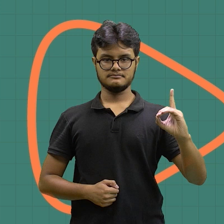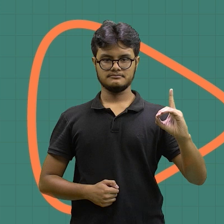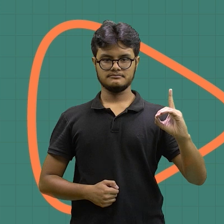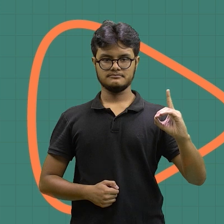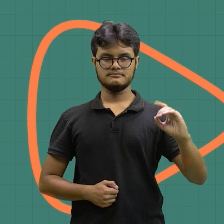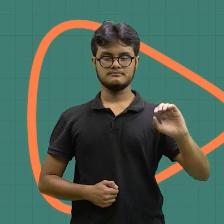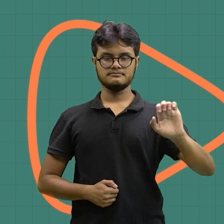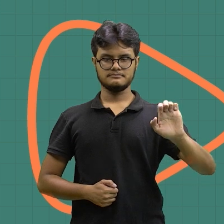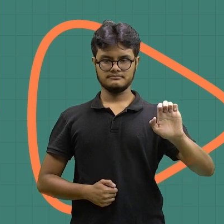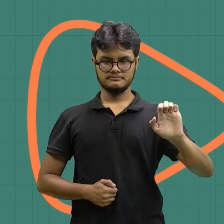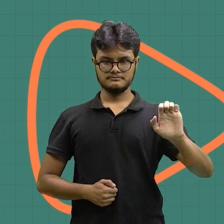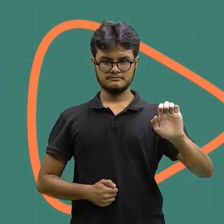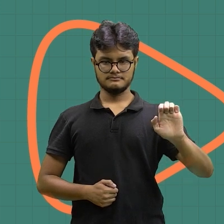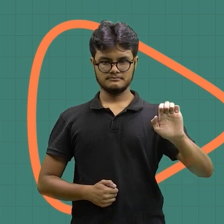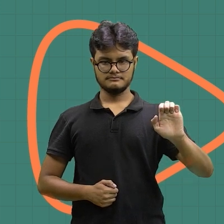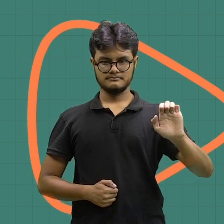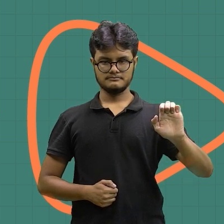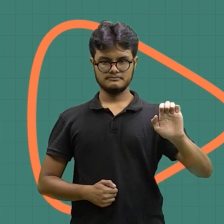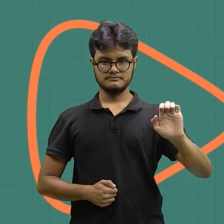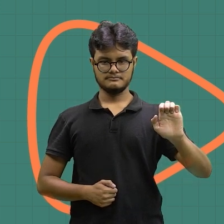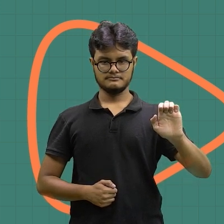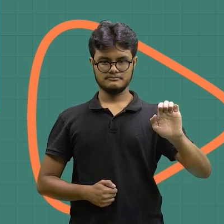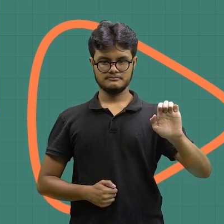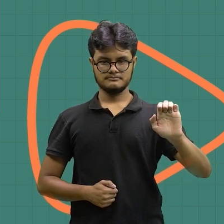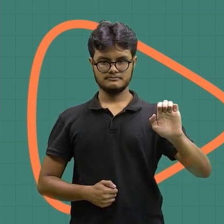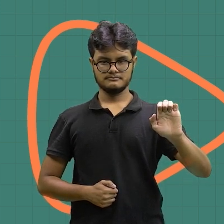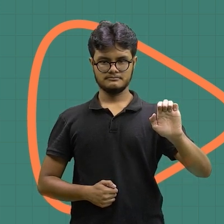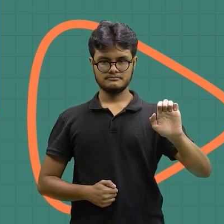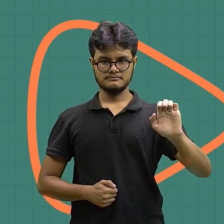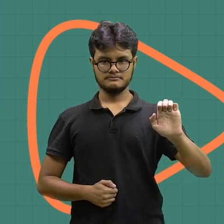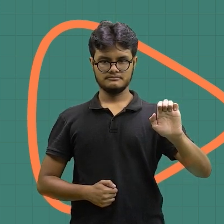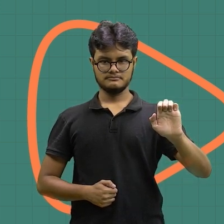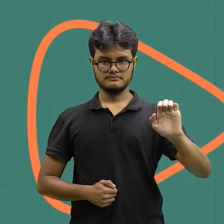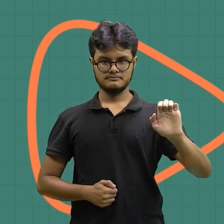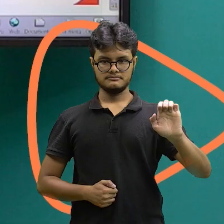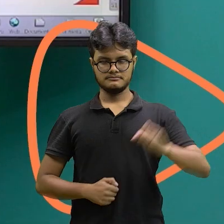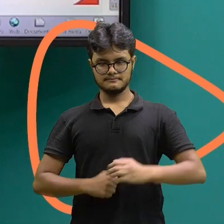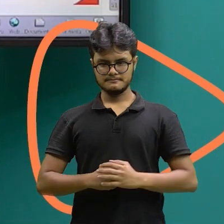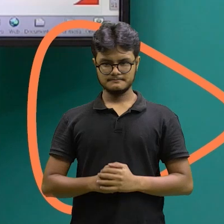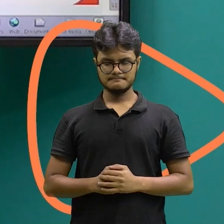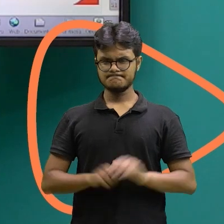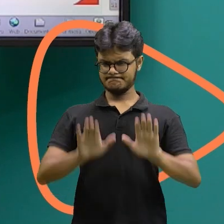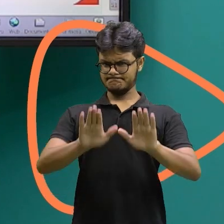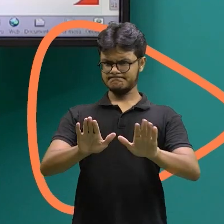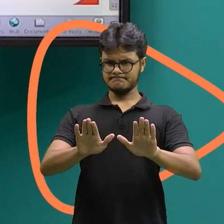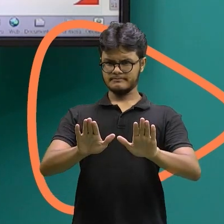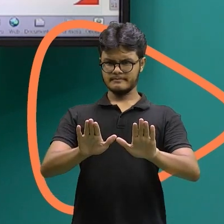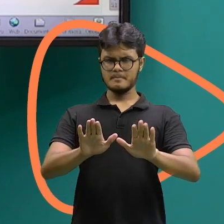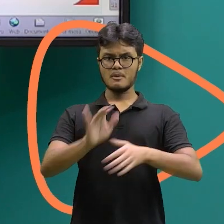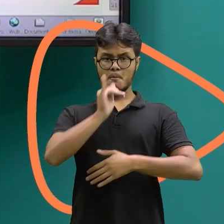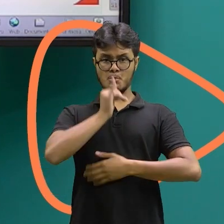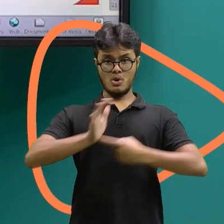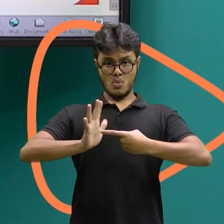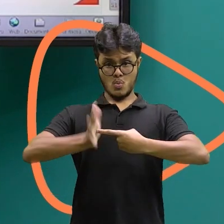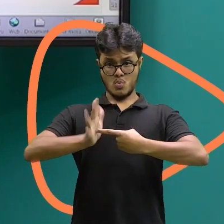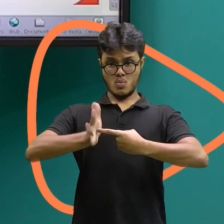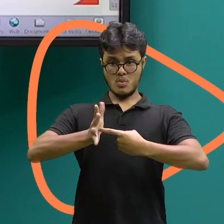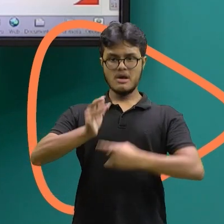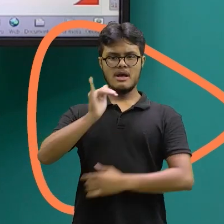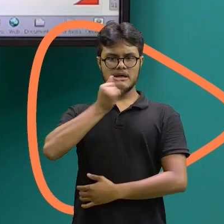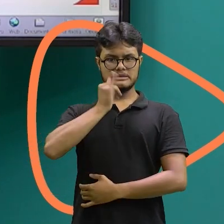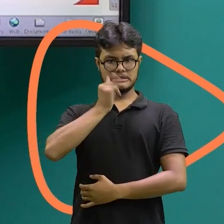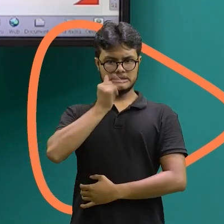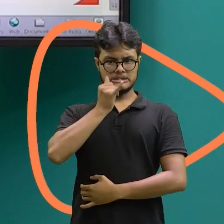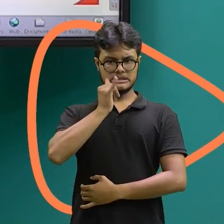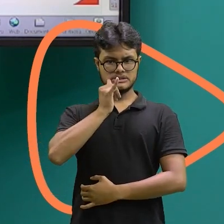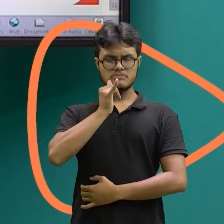ohms. E letra E, real e sua resistência interna vale 40 ohms. Nessa parte aí de geradores, ele